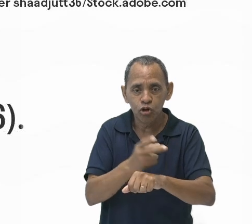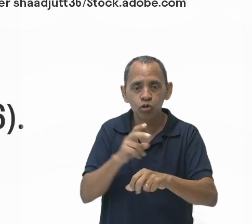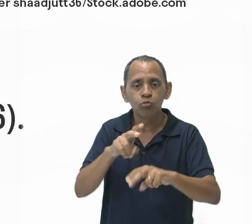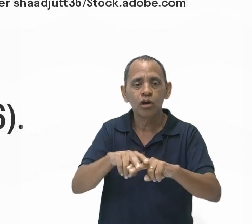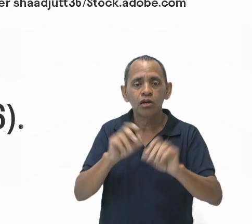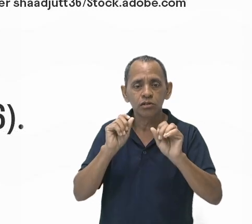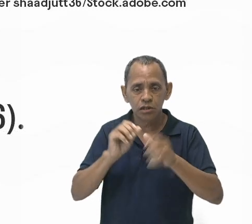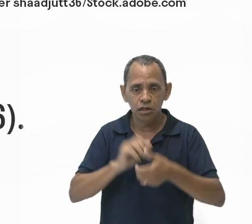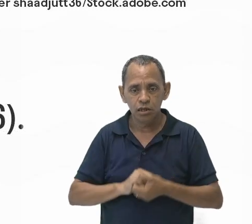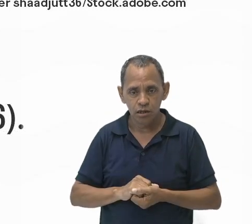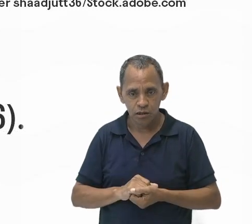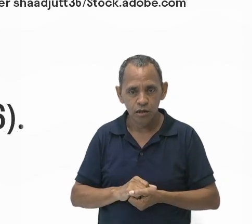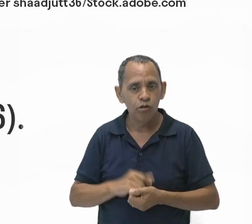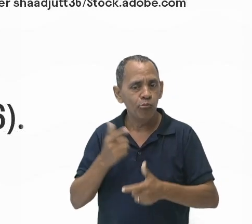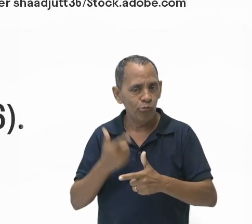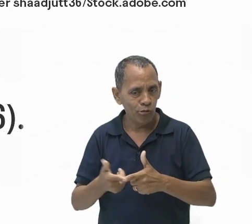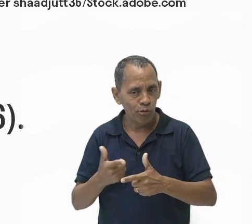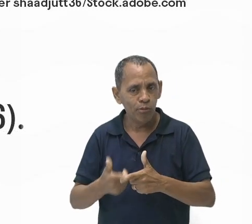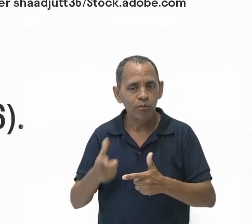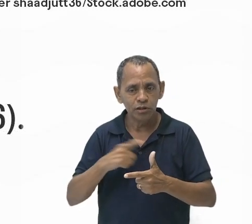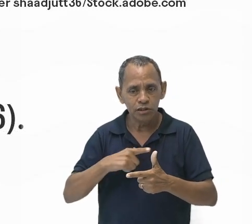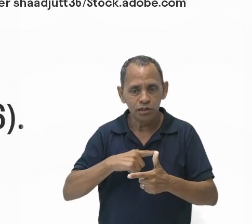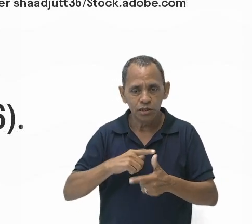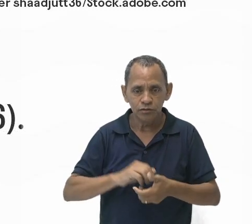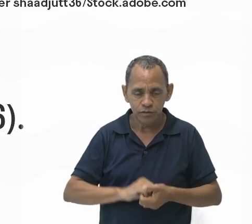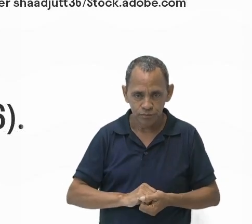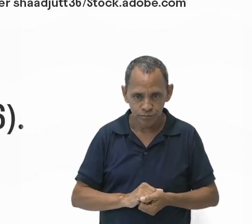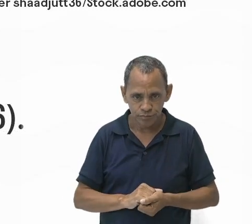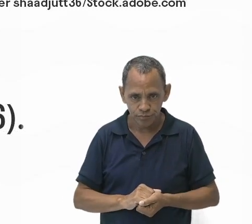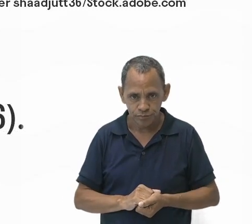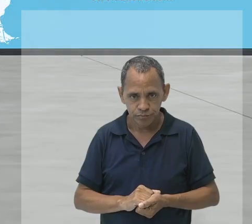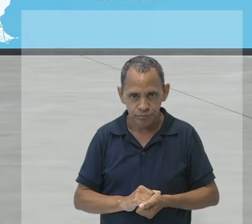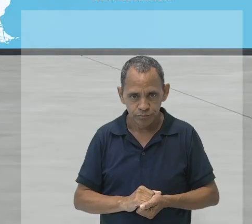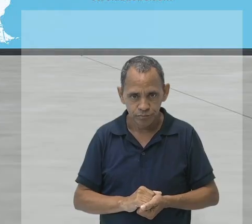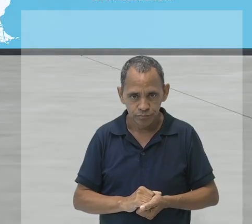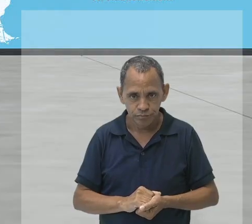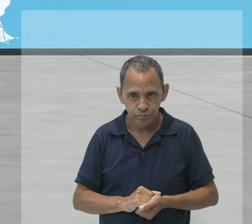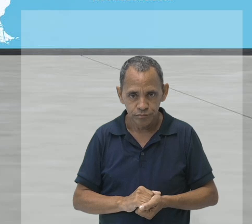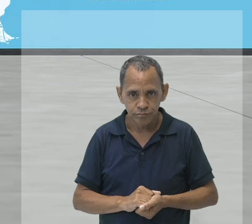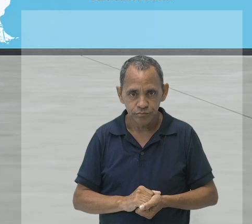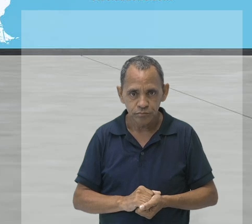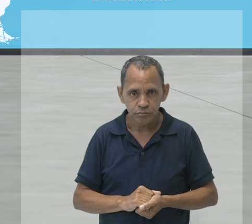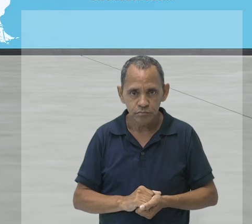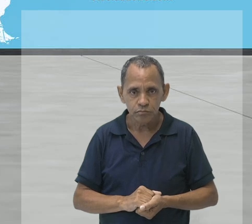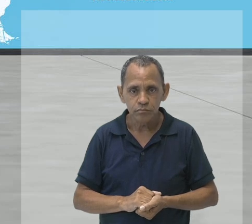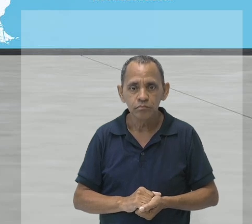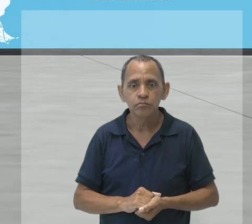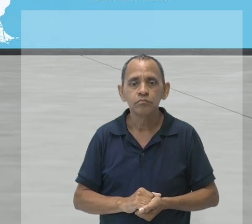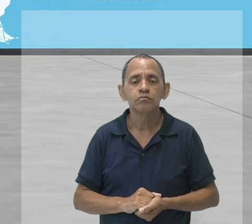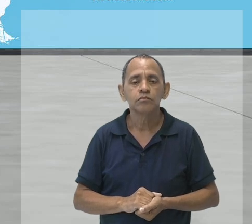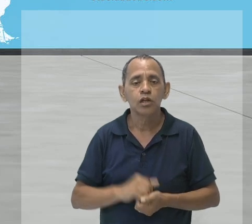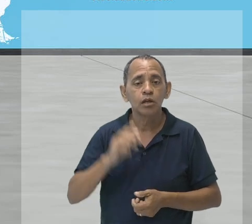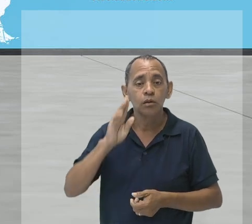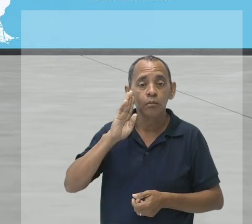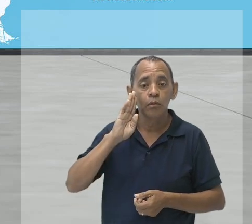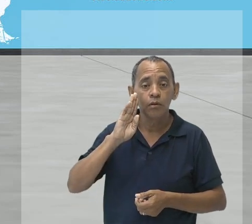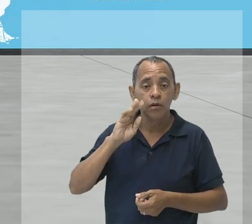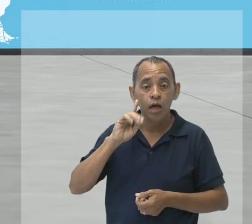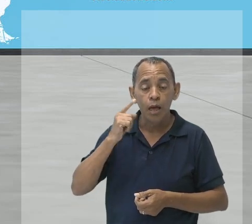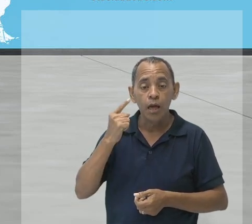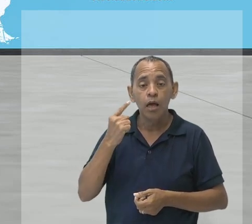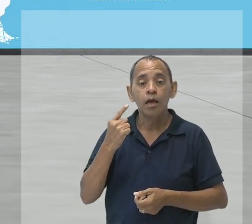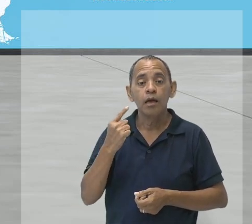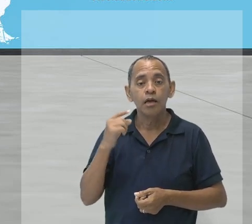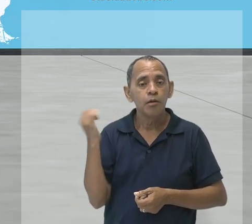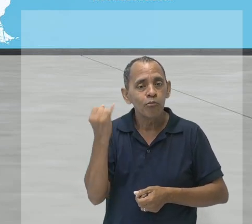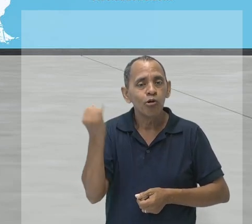de Direito que aconteceu ali naquele país. Agora eu quero falar um ponto que eu considero importante aqui para vocês. Pontuar, aliás,